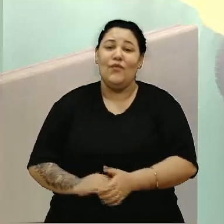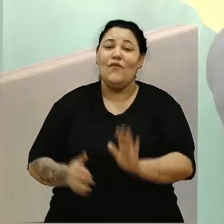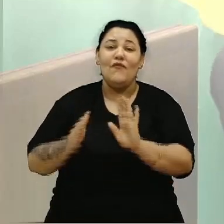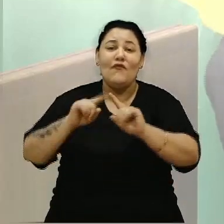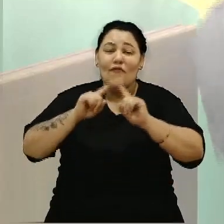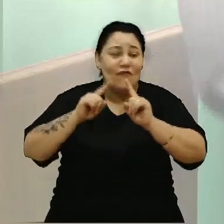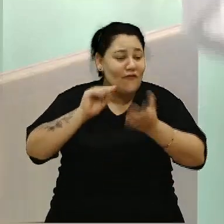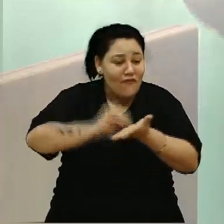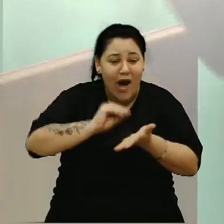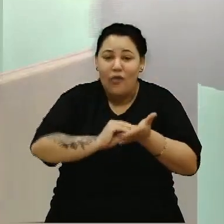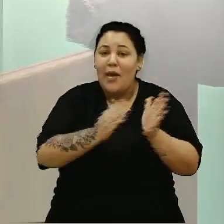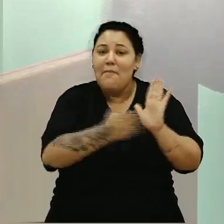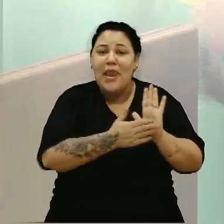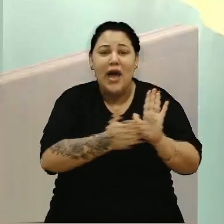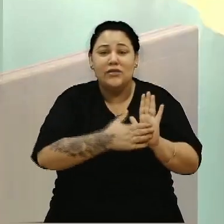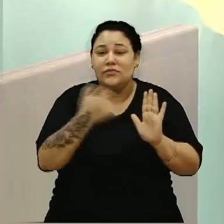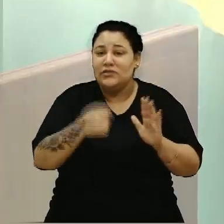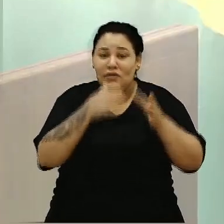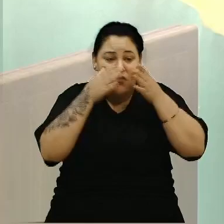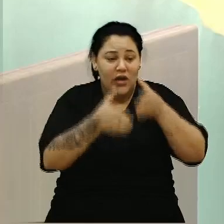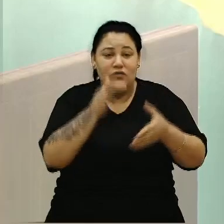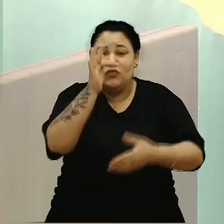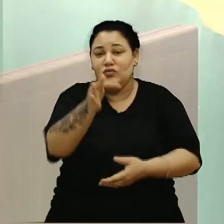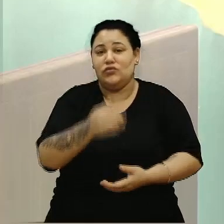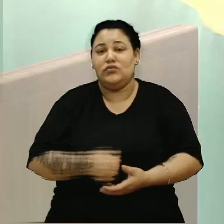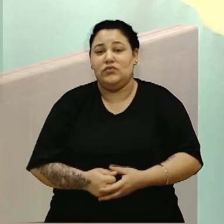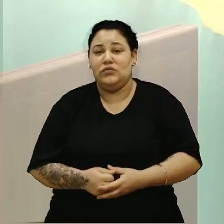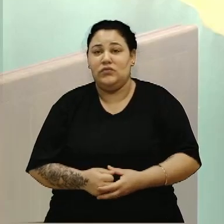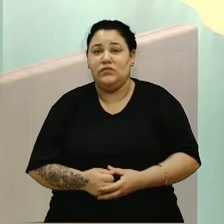Tem que olhar o futuro.